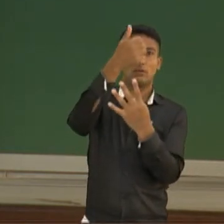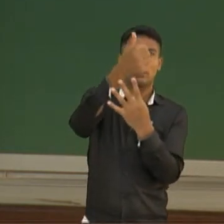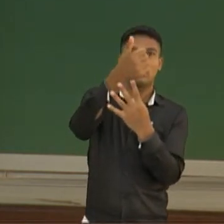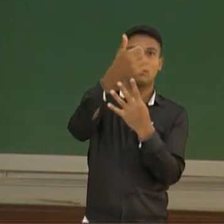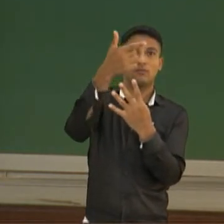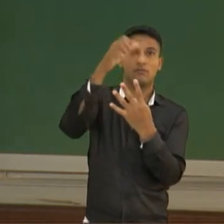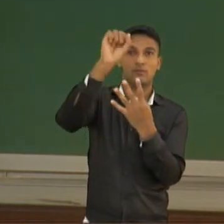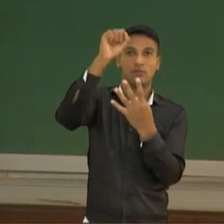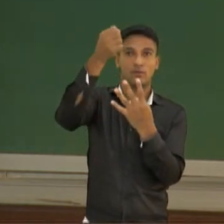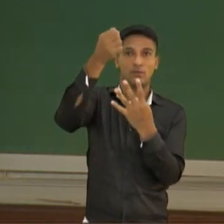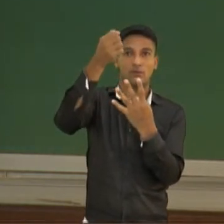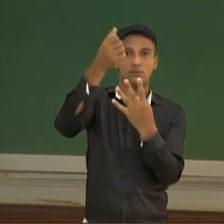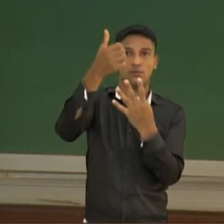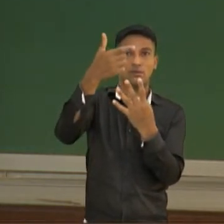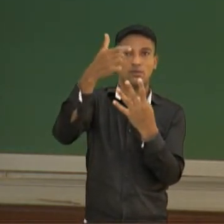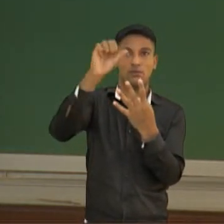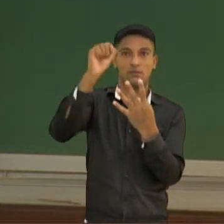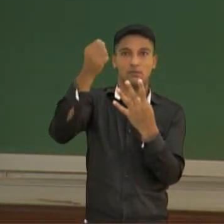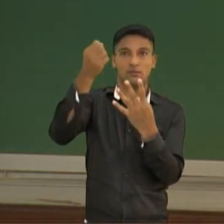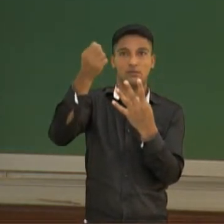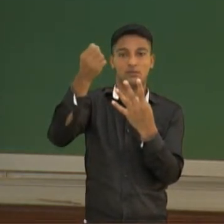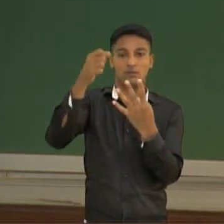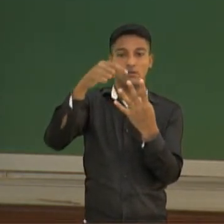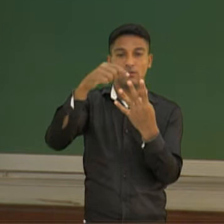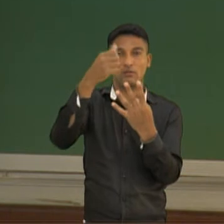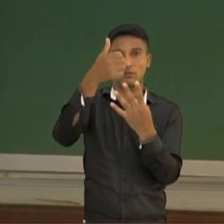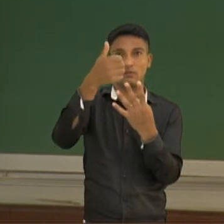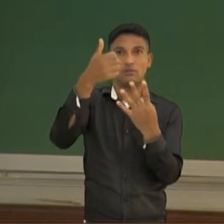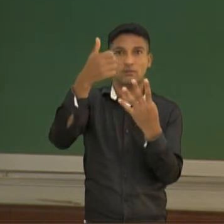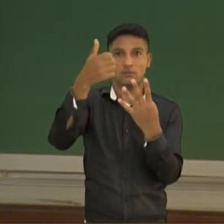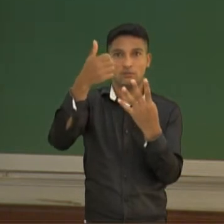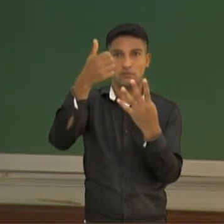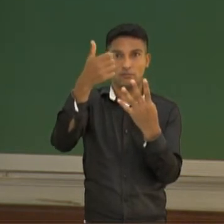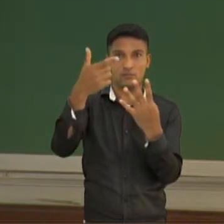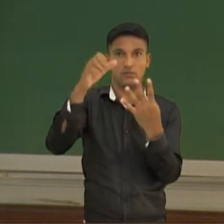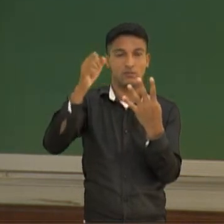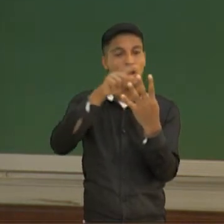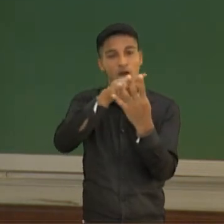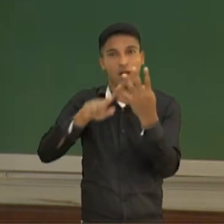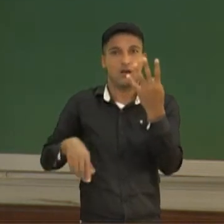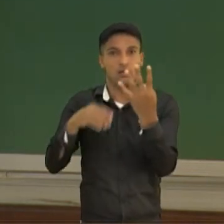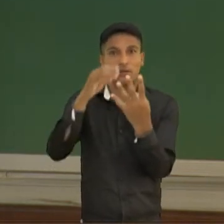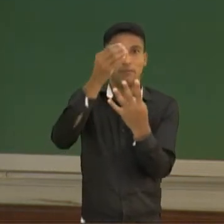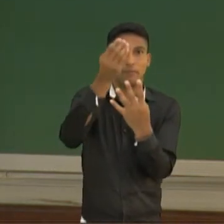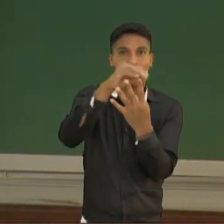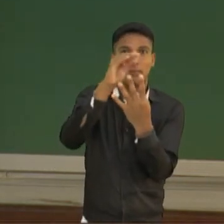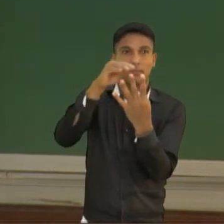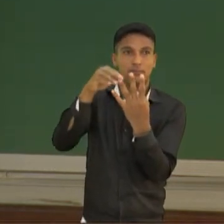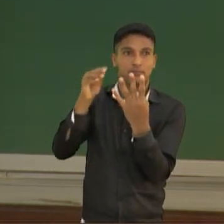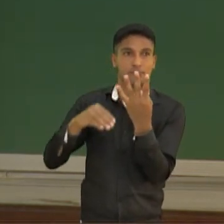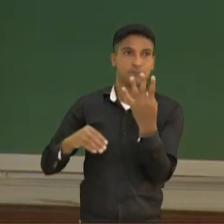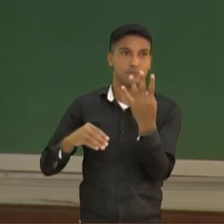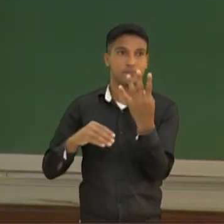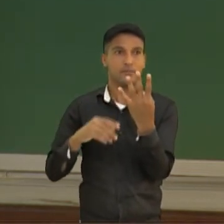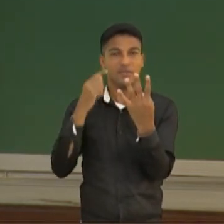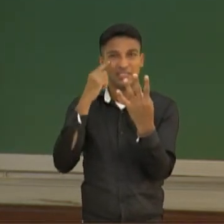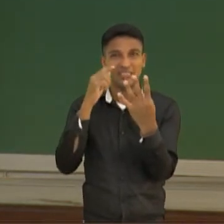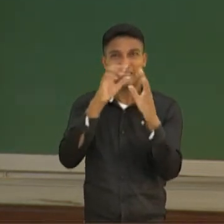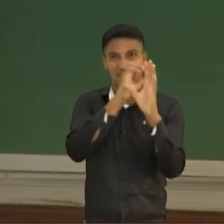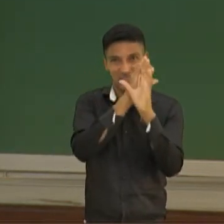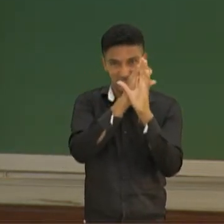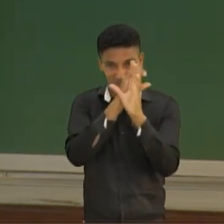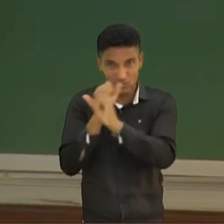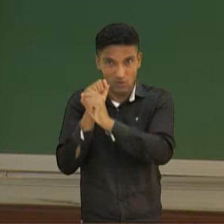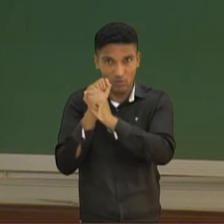é? Se eu somar 128 mais 128, eu já sei que dá 256. Eu já sei por quê? Porque a gente já fez no vezes